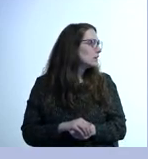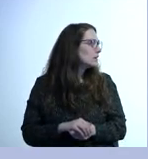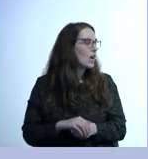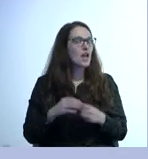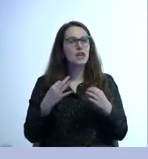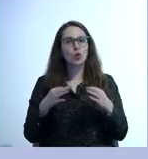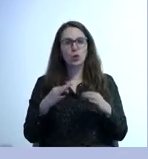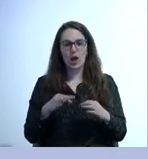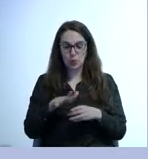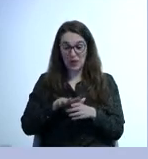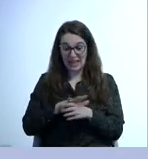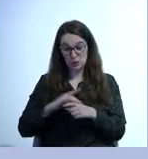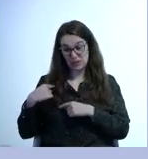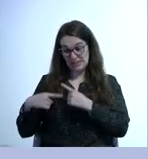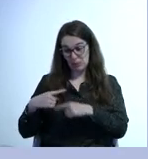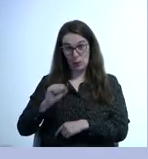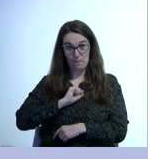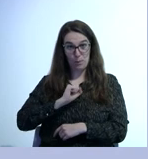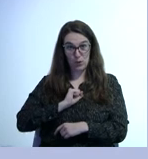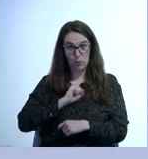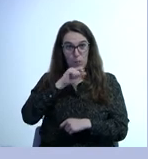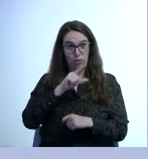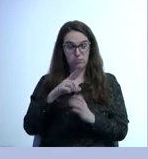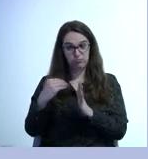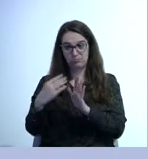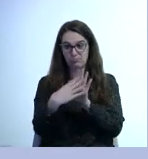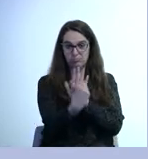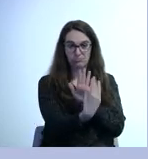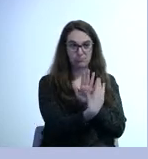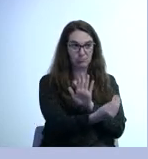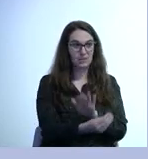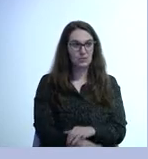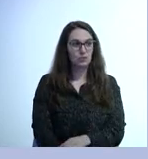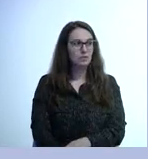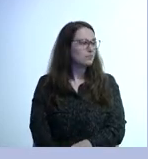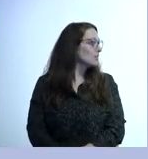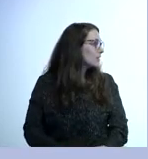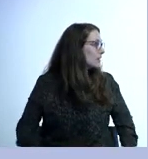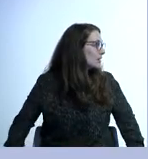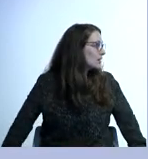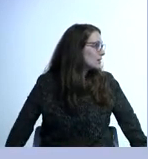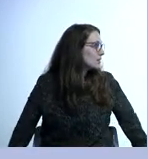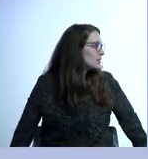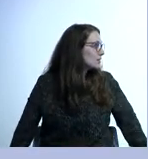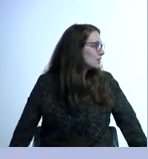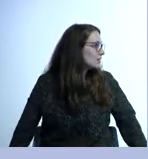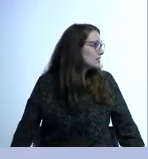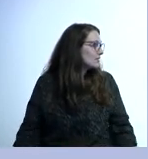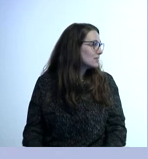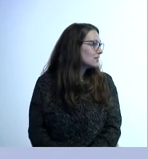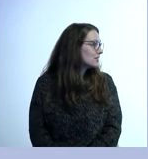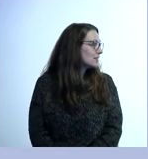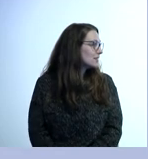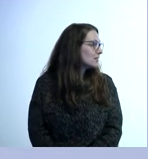que um caso típico como o seu se produza em Portugal? Que um? Um caso típico como o seu se produza